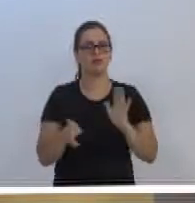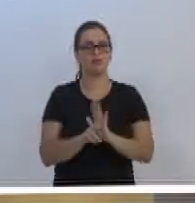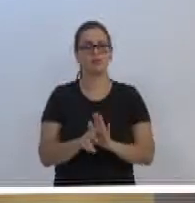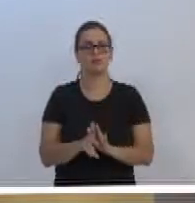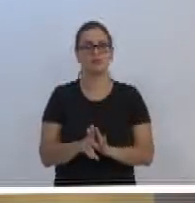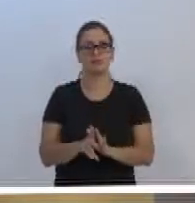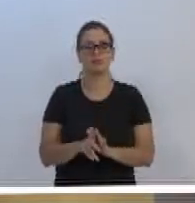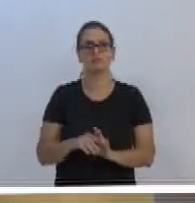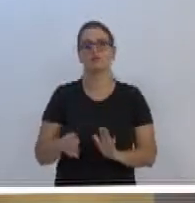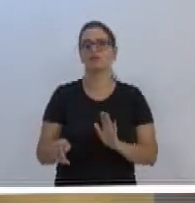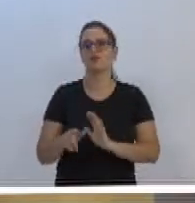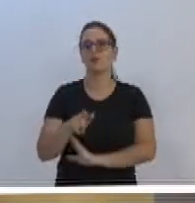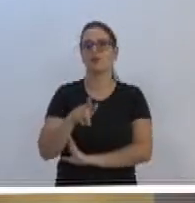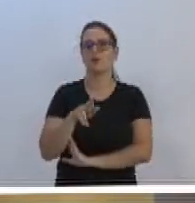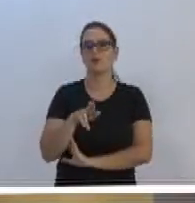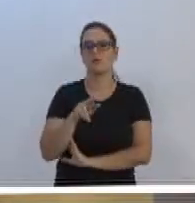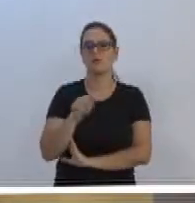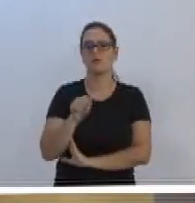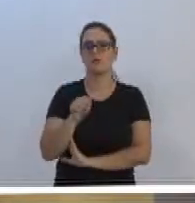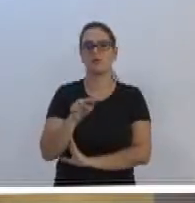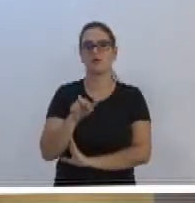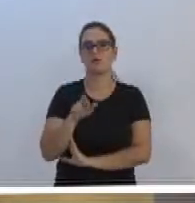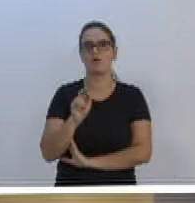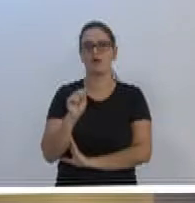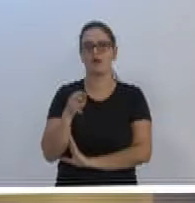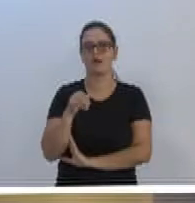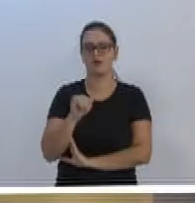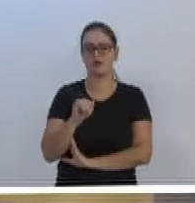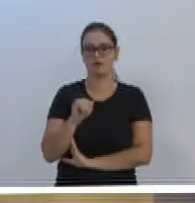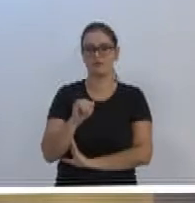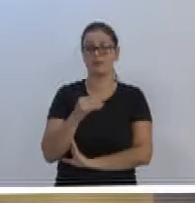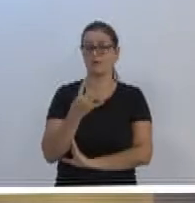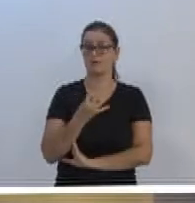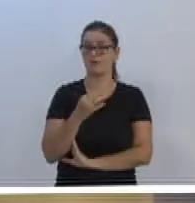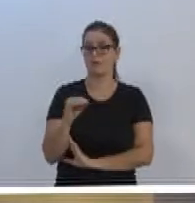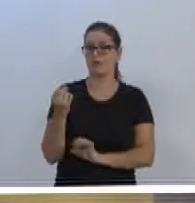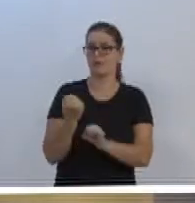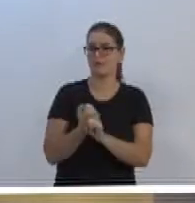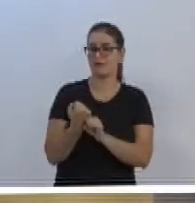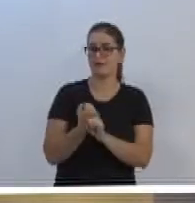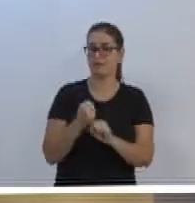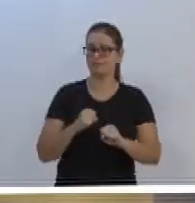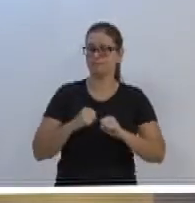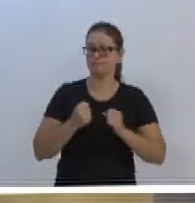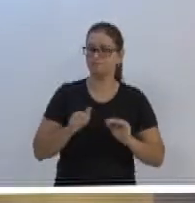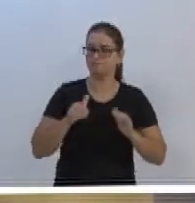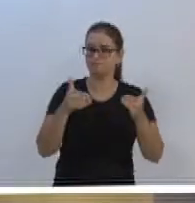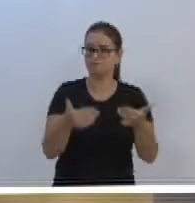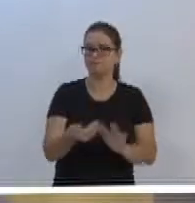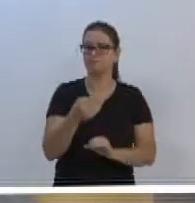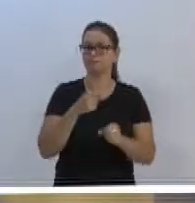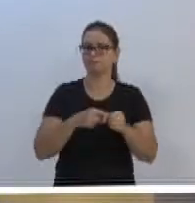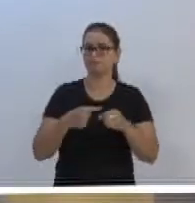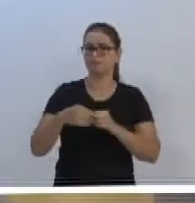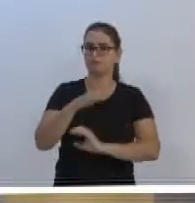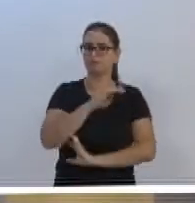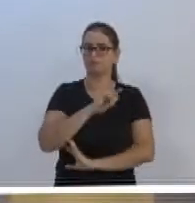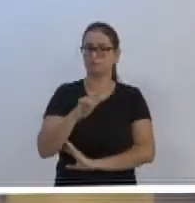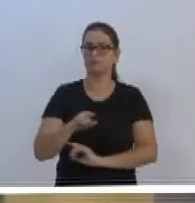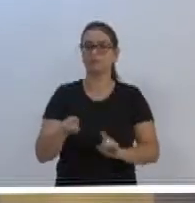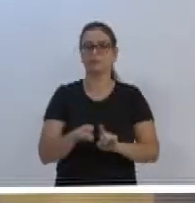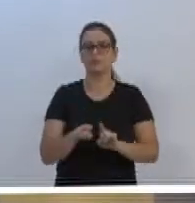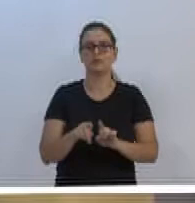são 90 anos de dedicação à nossa nossa cidade de blumenau complementar sua atual